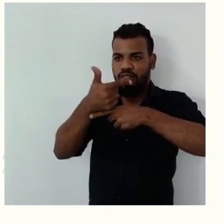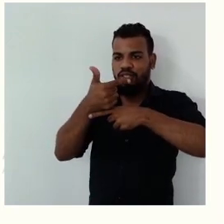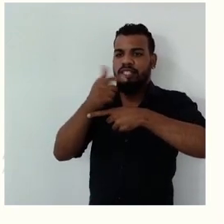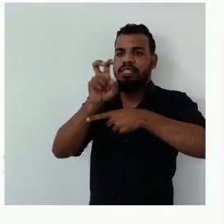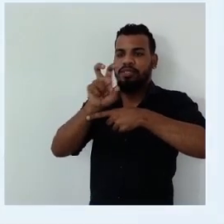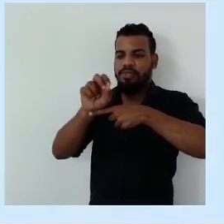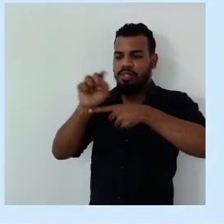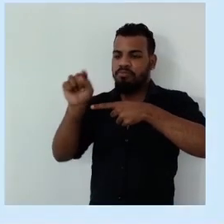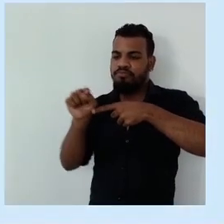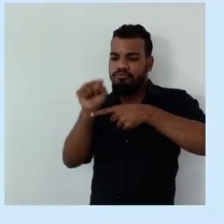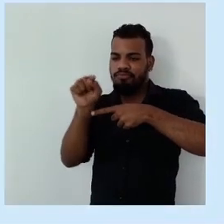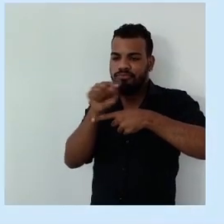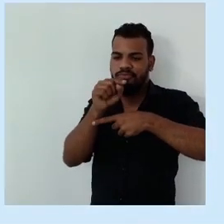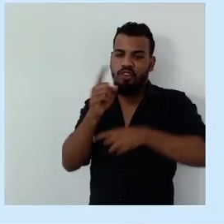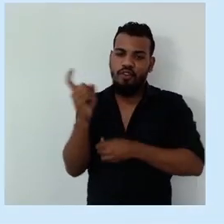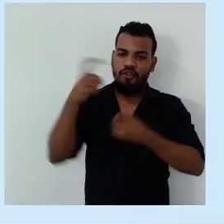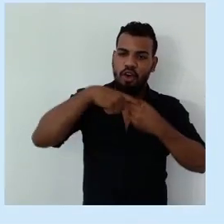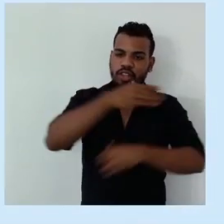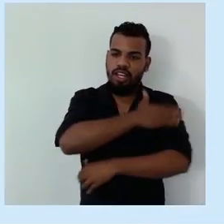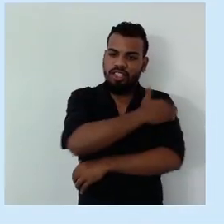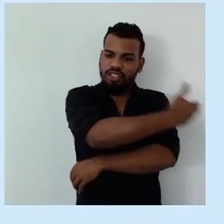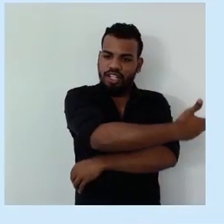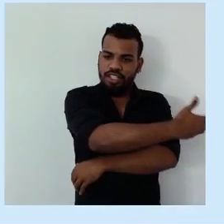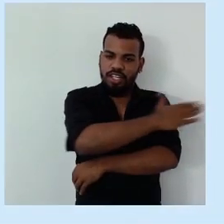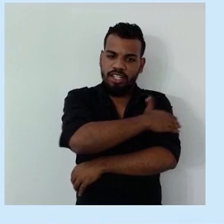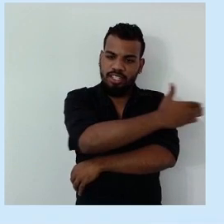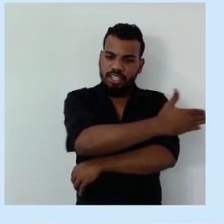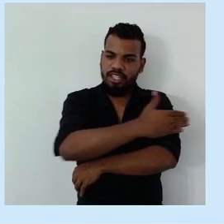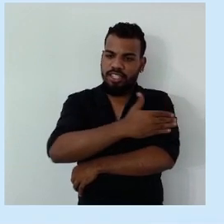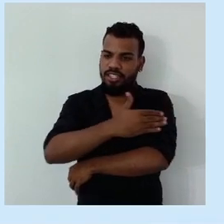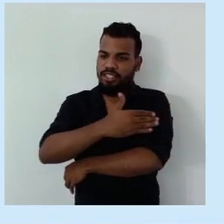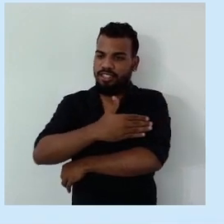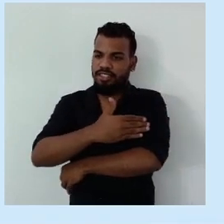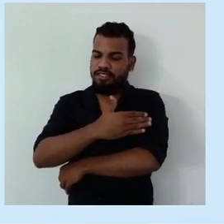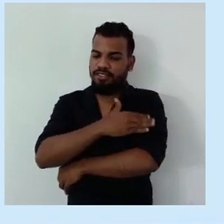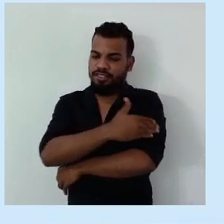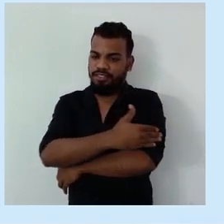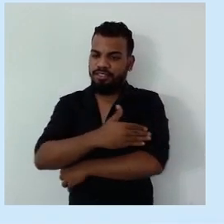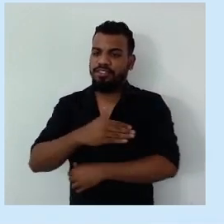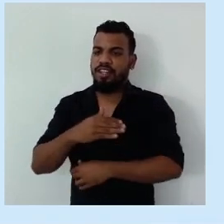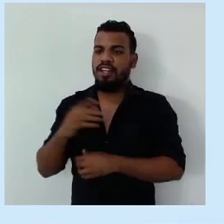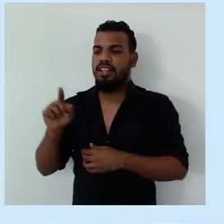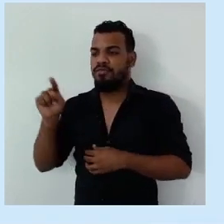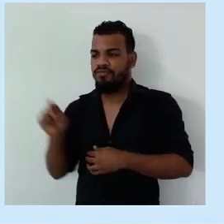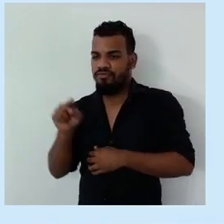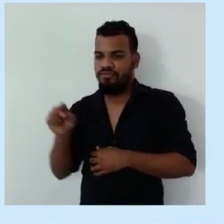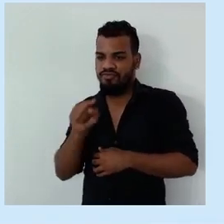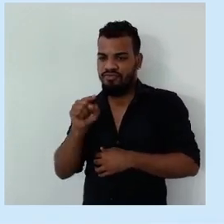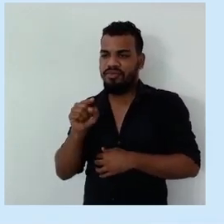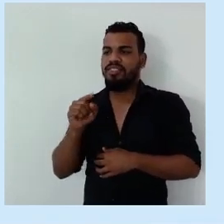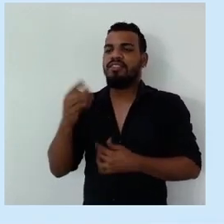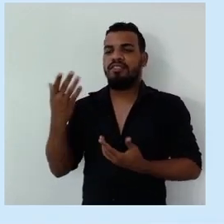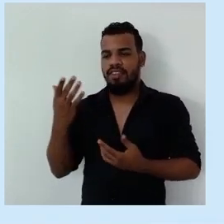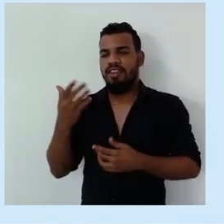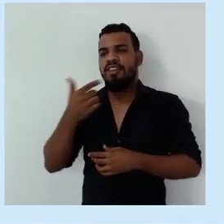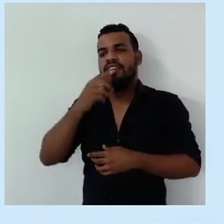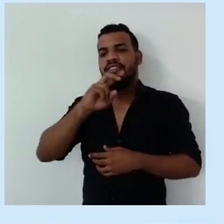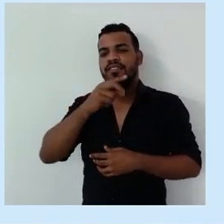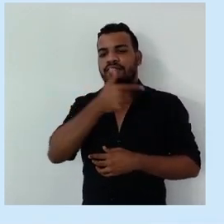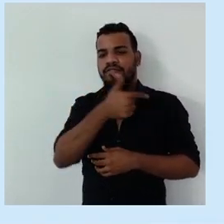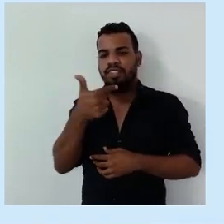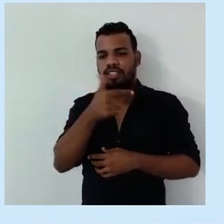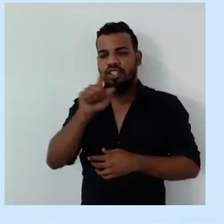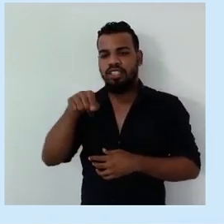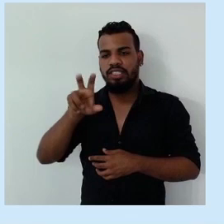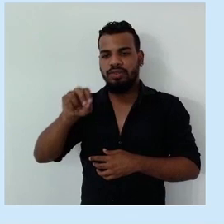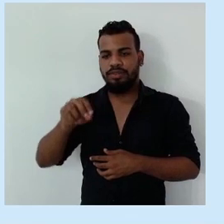ó, o seguinte, toda vez que a gente faz essa porcentagem, 25% de 90 ou 25% de